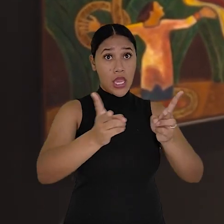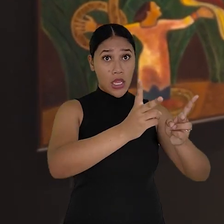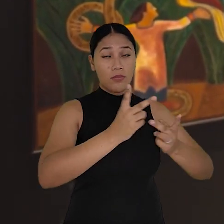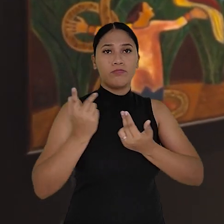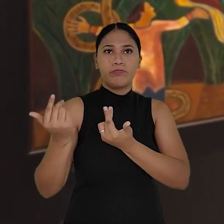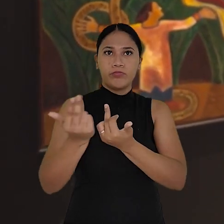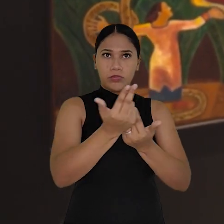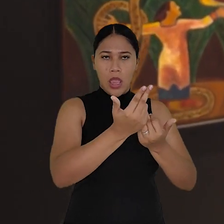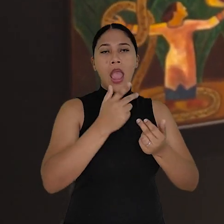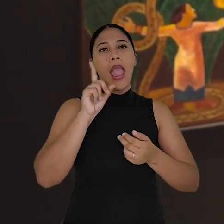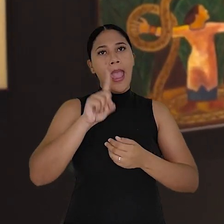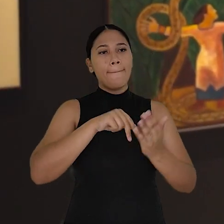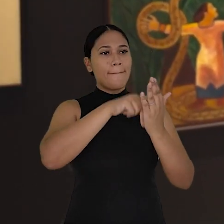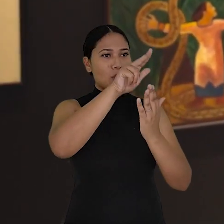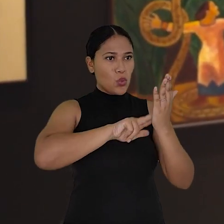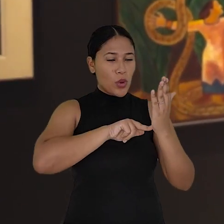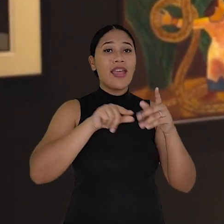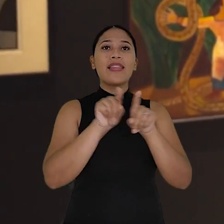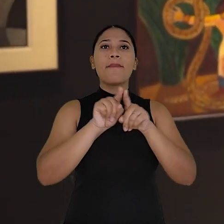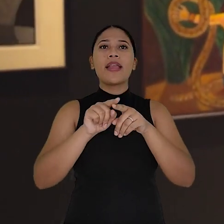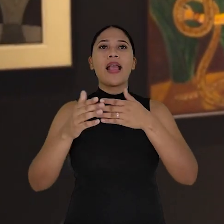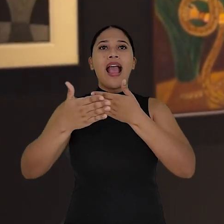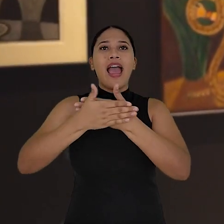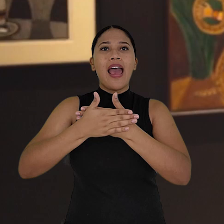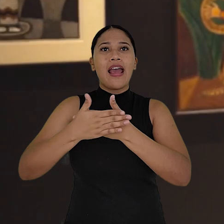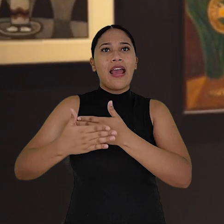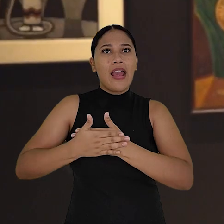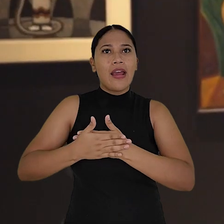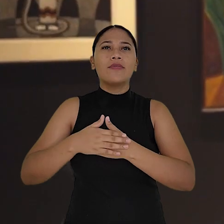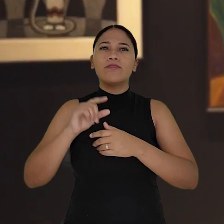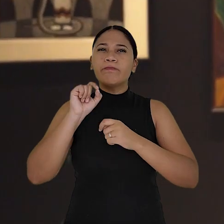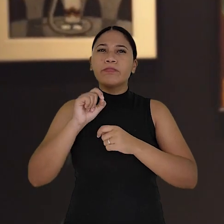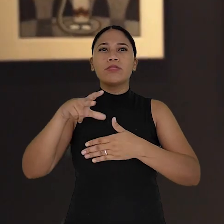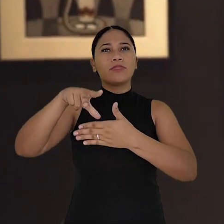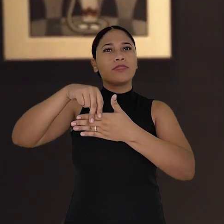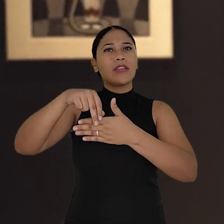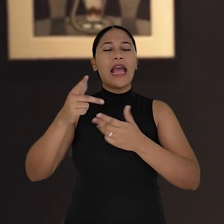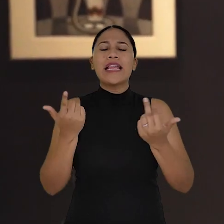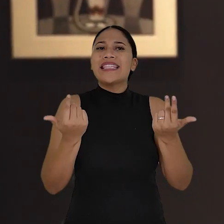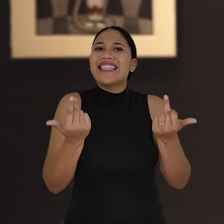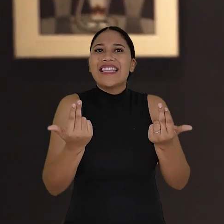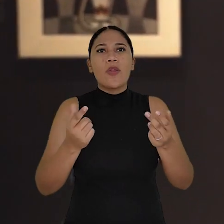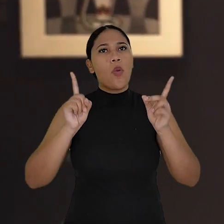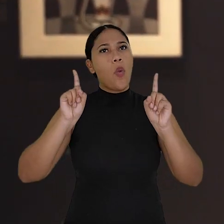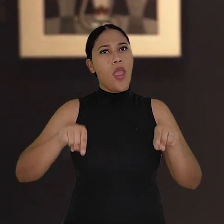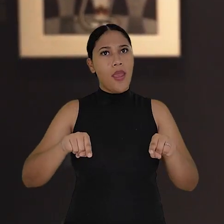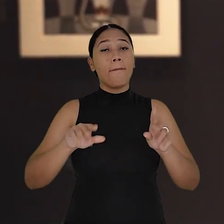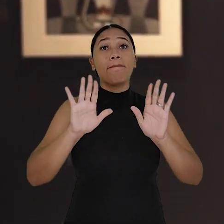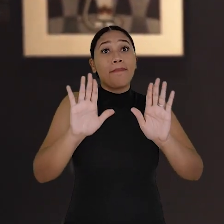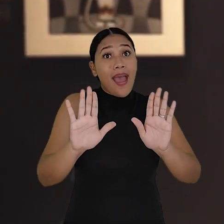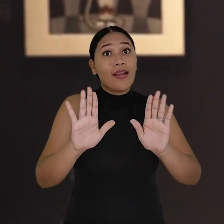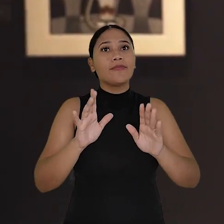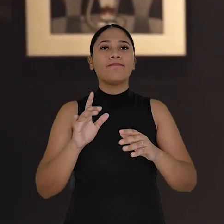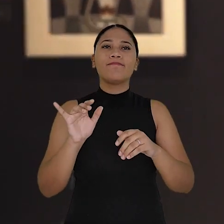elemento feito em pintura e em gravura. Então dá para a gente perceber que são exatamente os mesmos